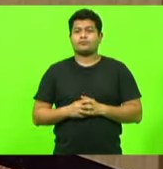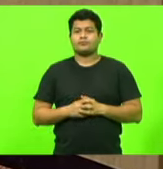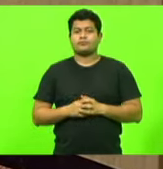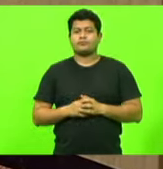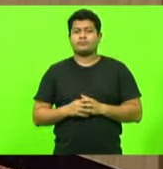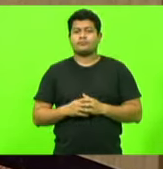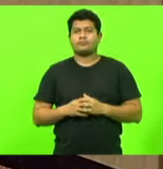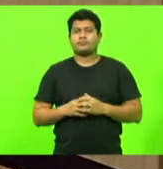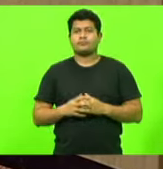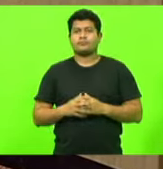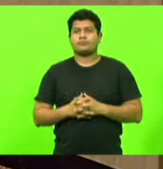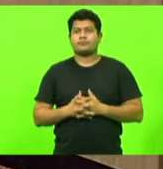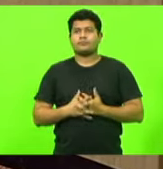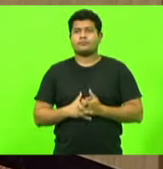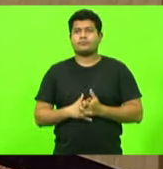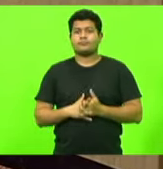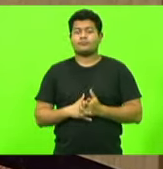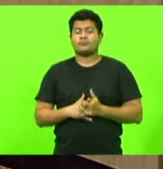Peraí, que eu estou me achando aqui.